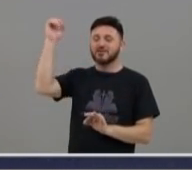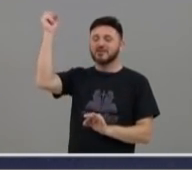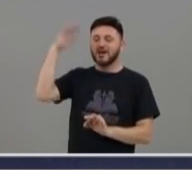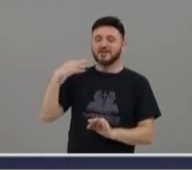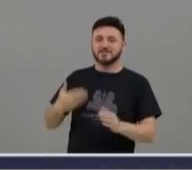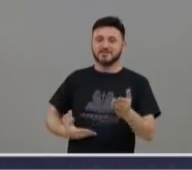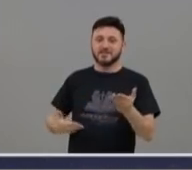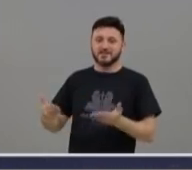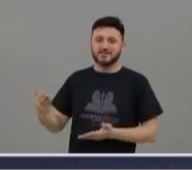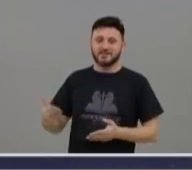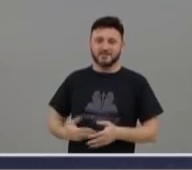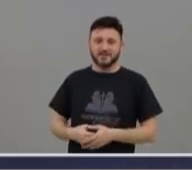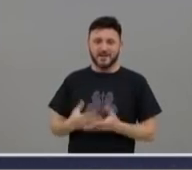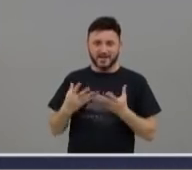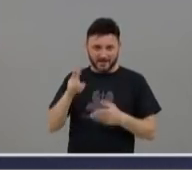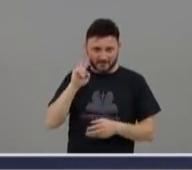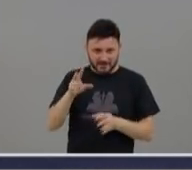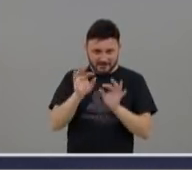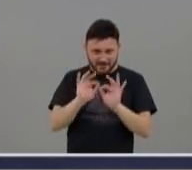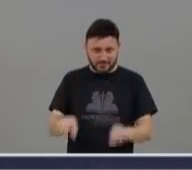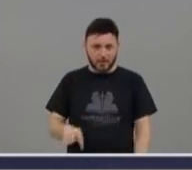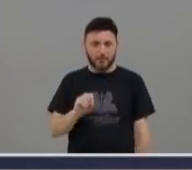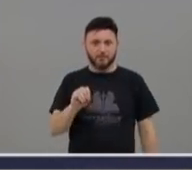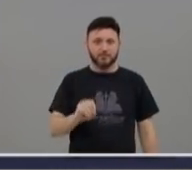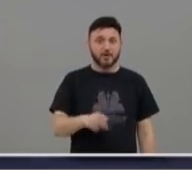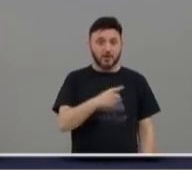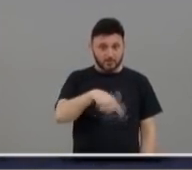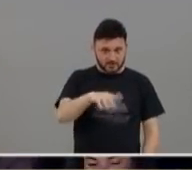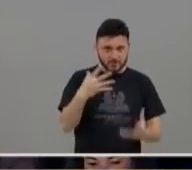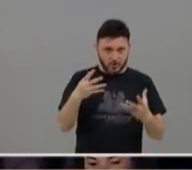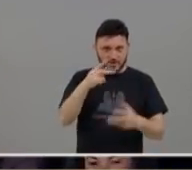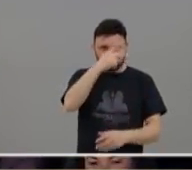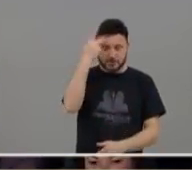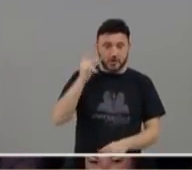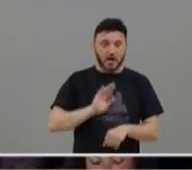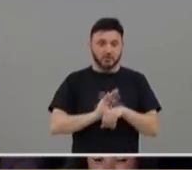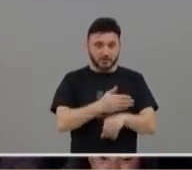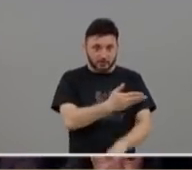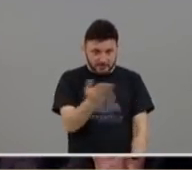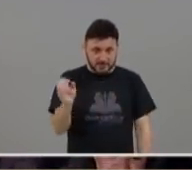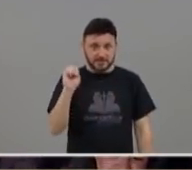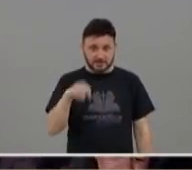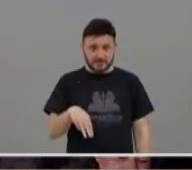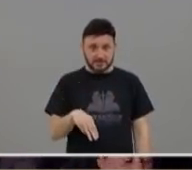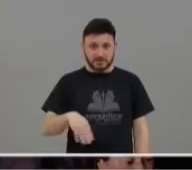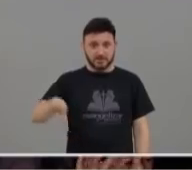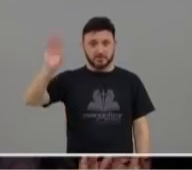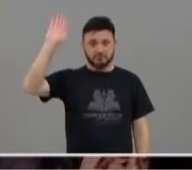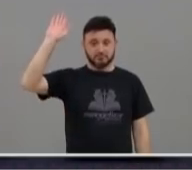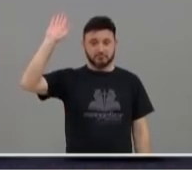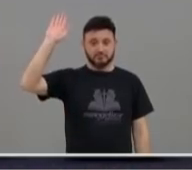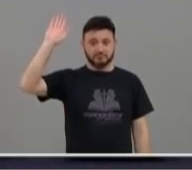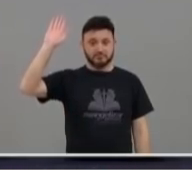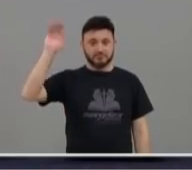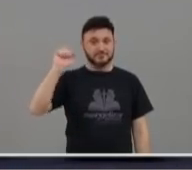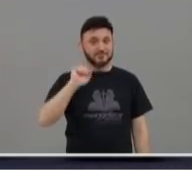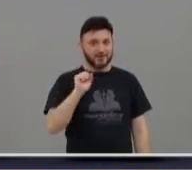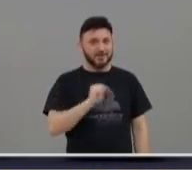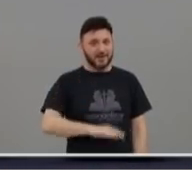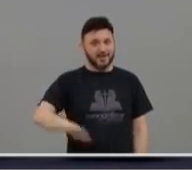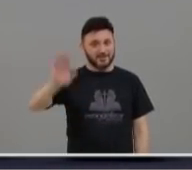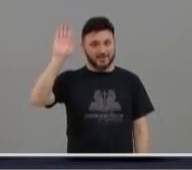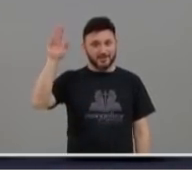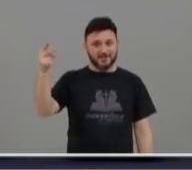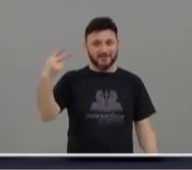como é simples isso? Quem aqui gosta de ser servido, levanta a mão. Quem gosta de ser servido, levanta a mão. Você que está em casa também pode levantar, que a gente vê